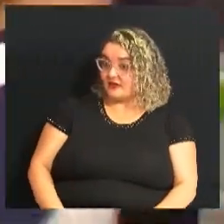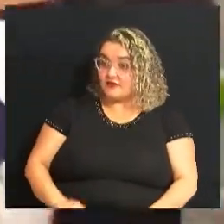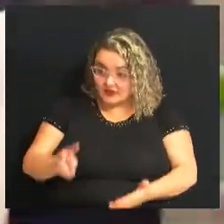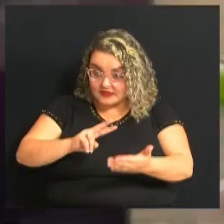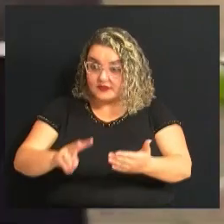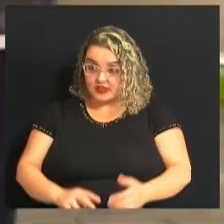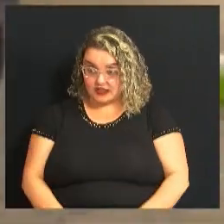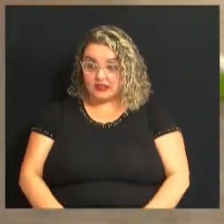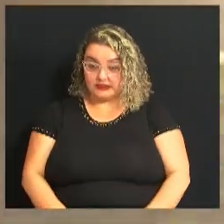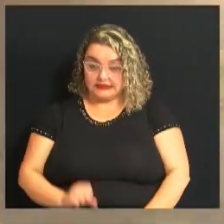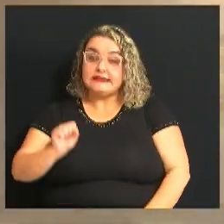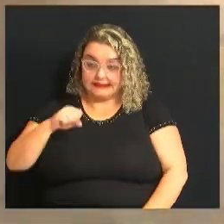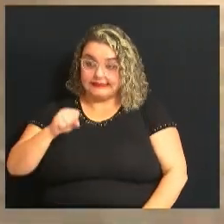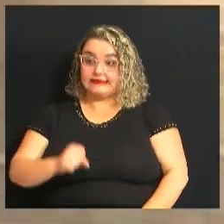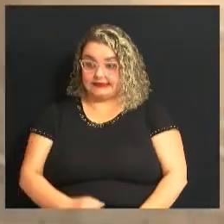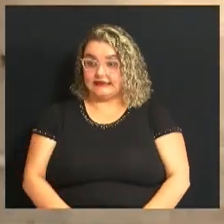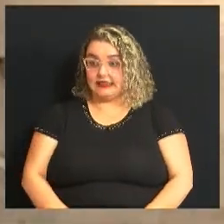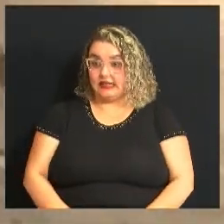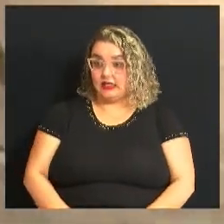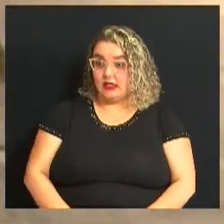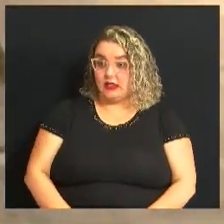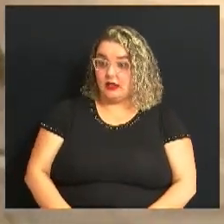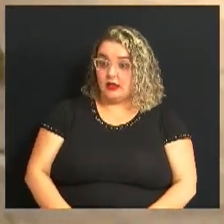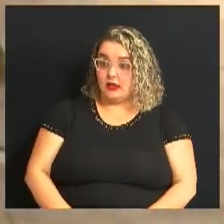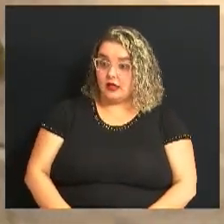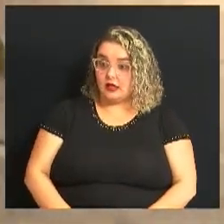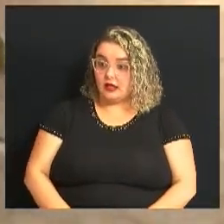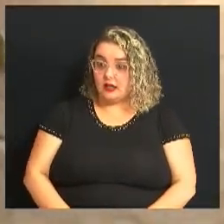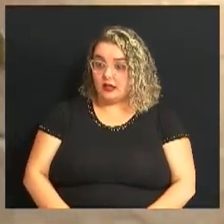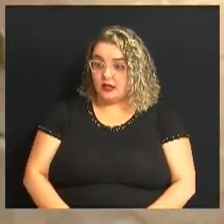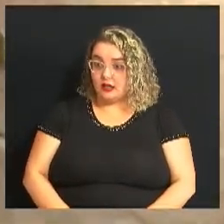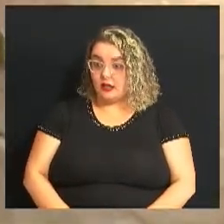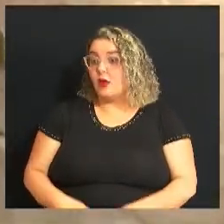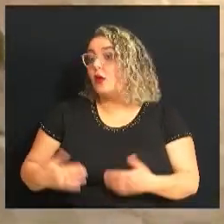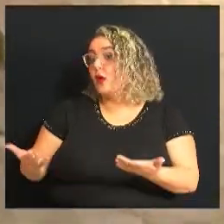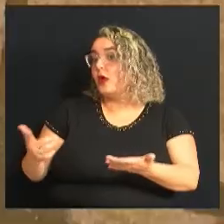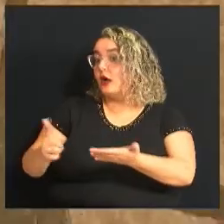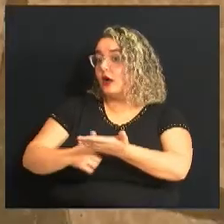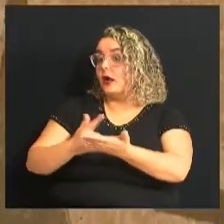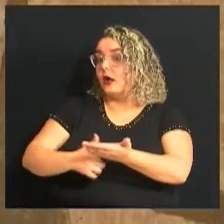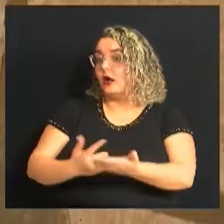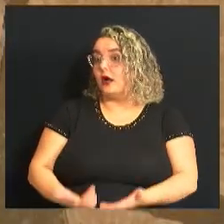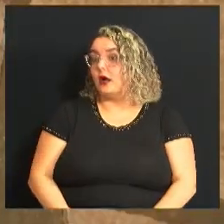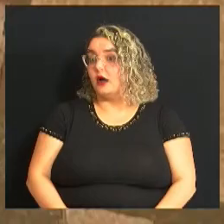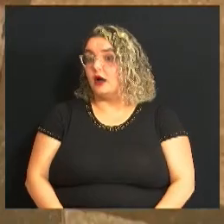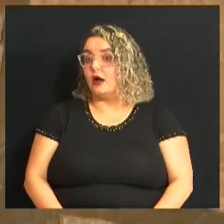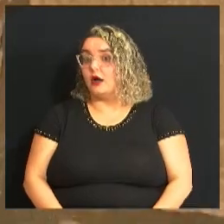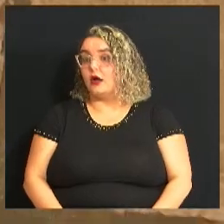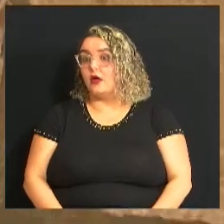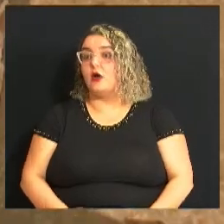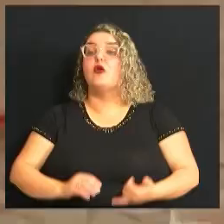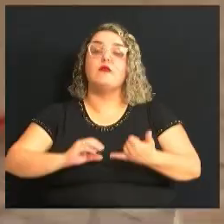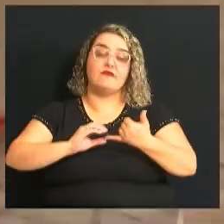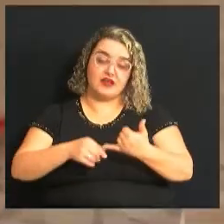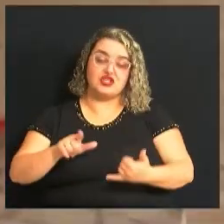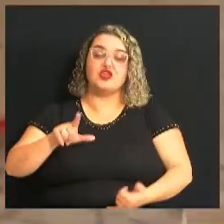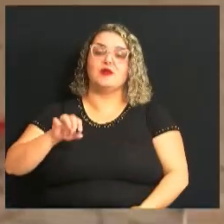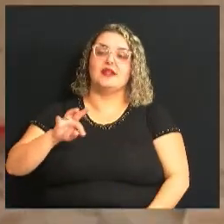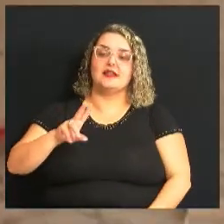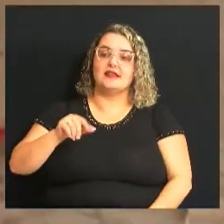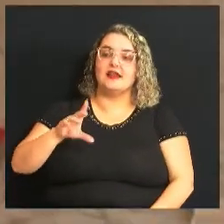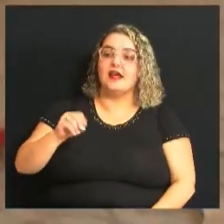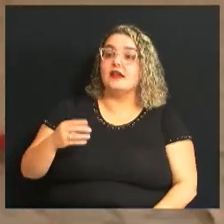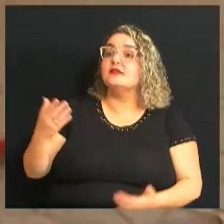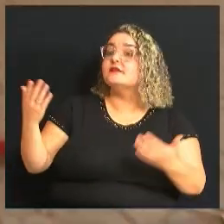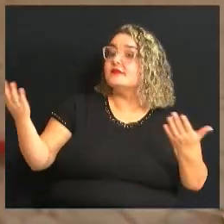aí? Sim. Muito bom. E esse livro, qual que é? Olha só, esse aqui é o Feijão Letrado. Bom, é isso